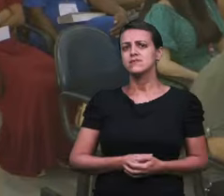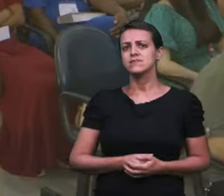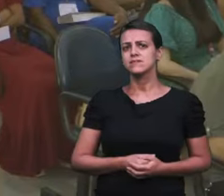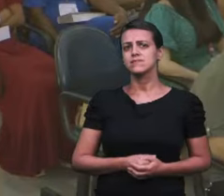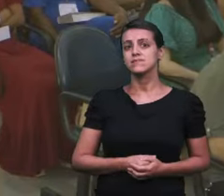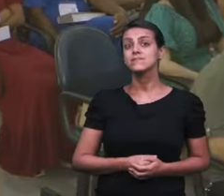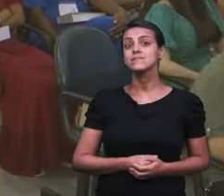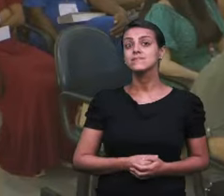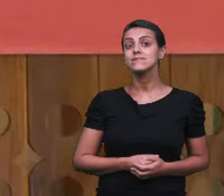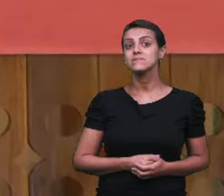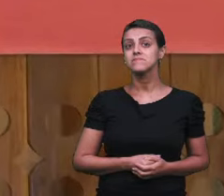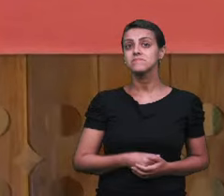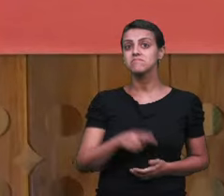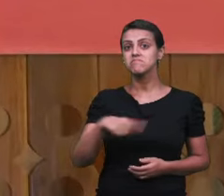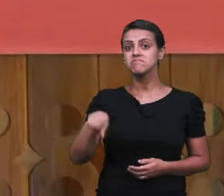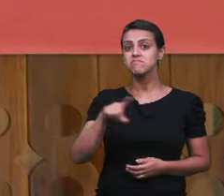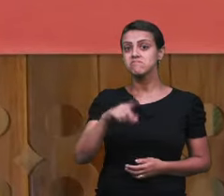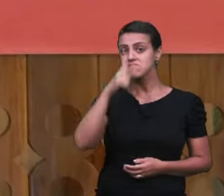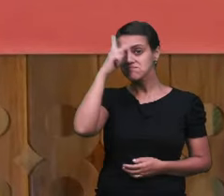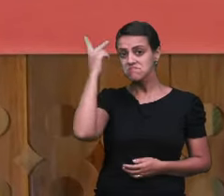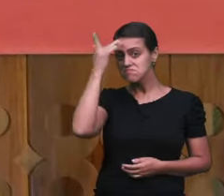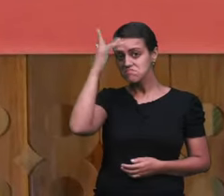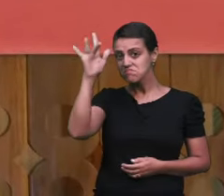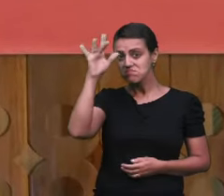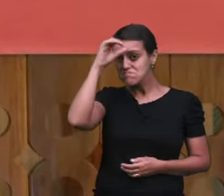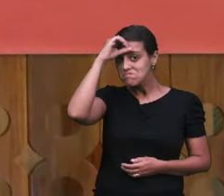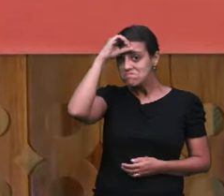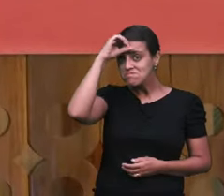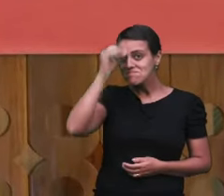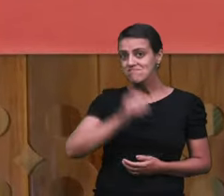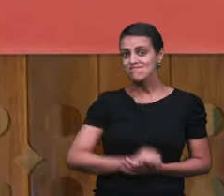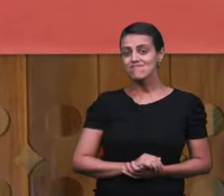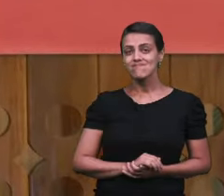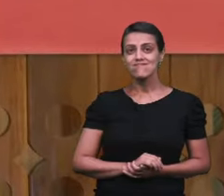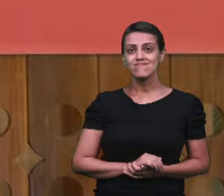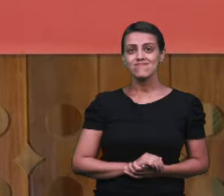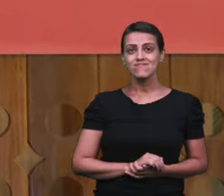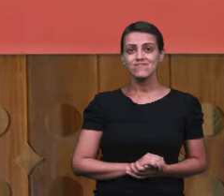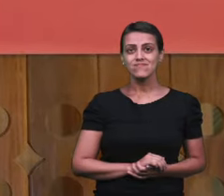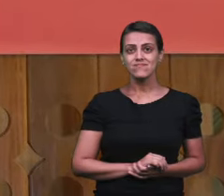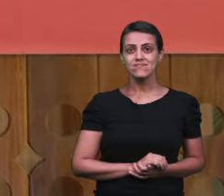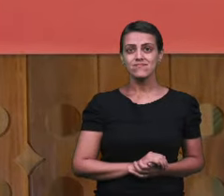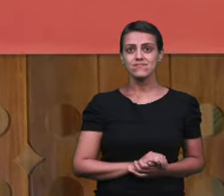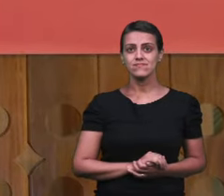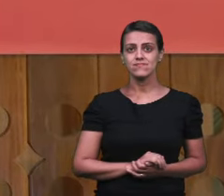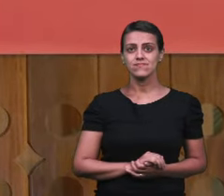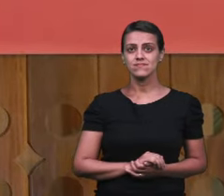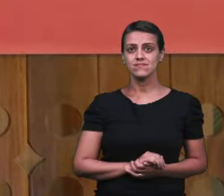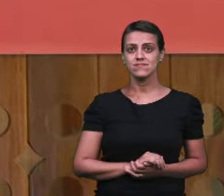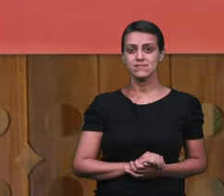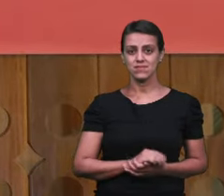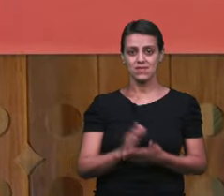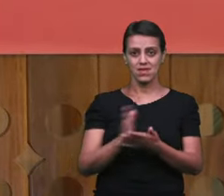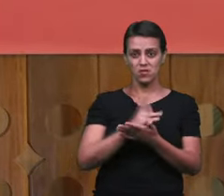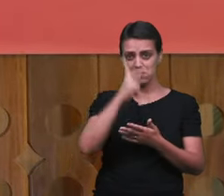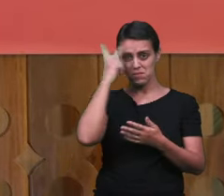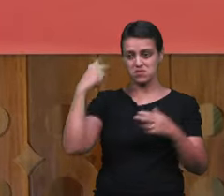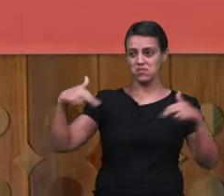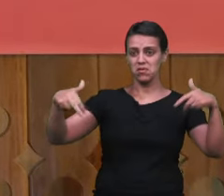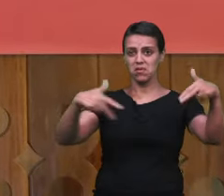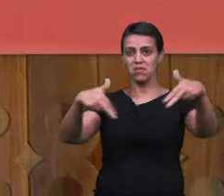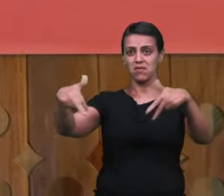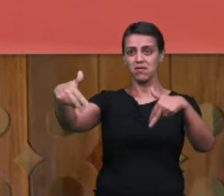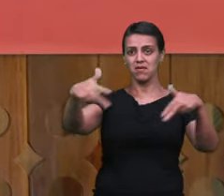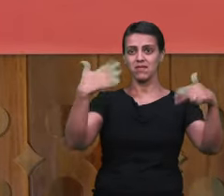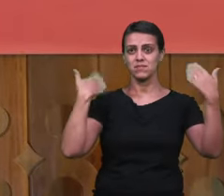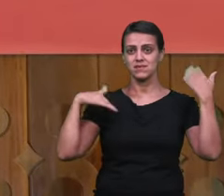de analfabeto aqui. Fora os que estão nem ligando, estão lá e outros passeando por aí. Mas veja só,